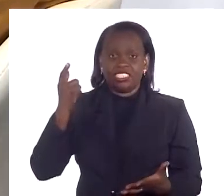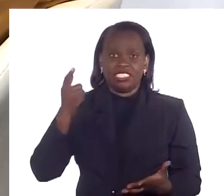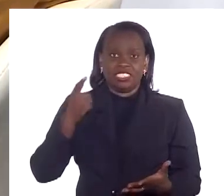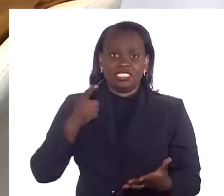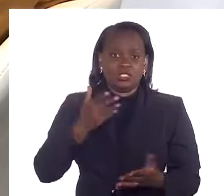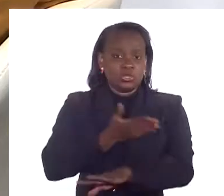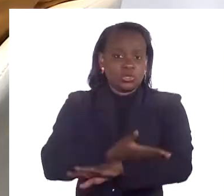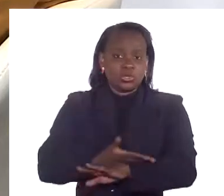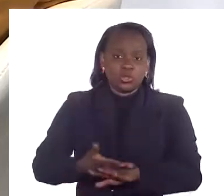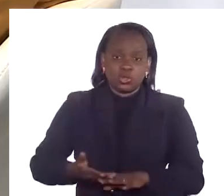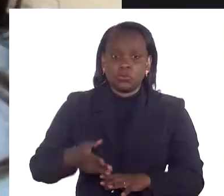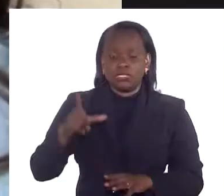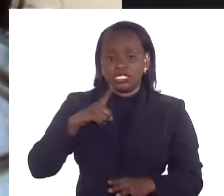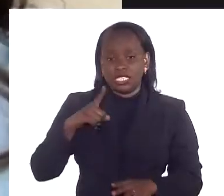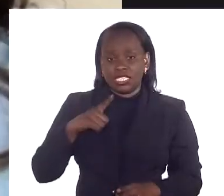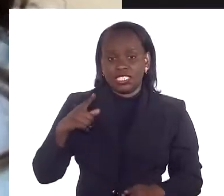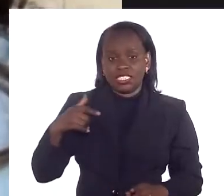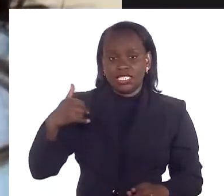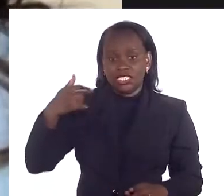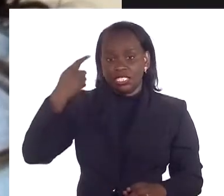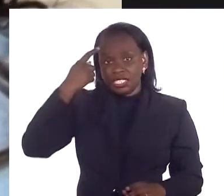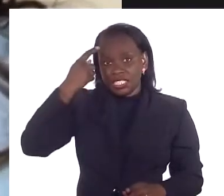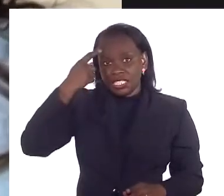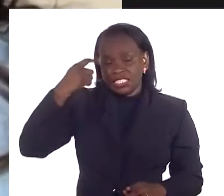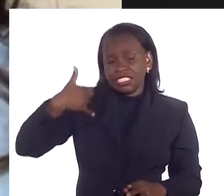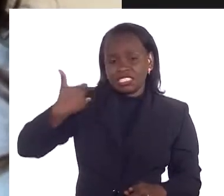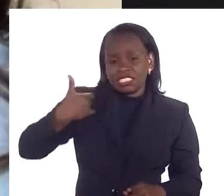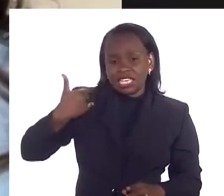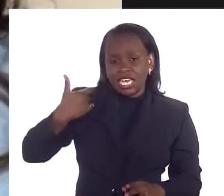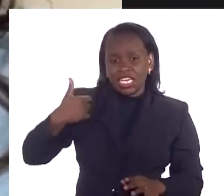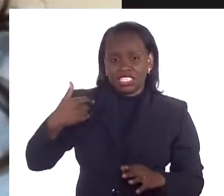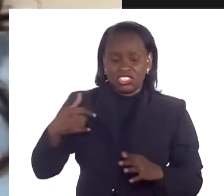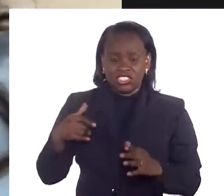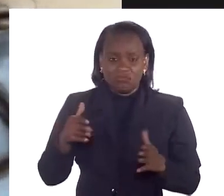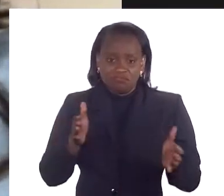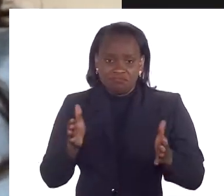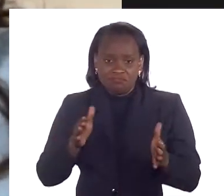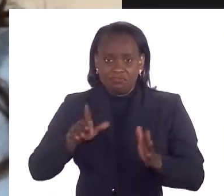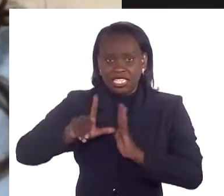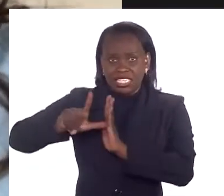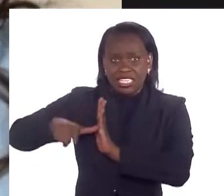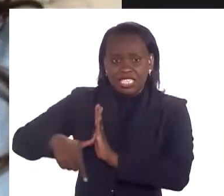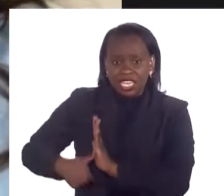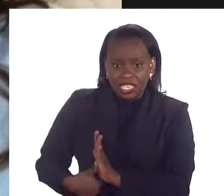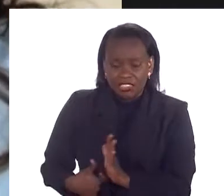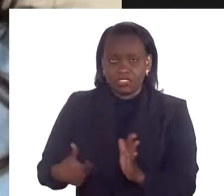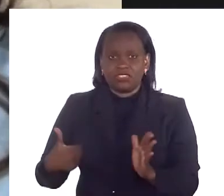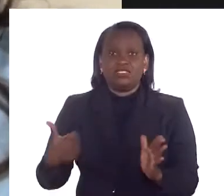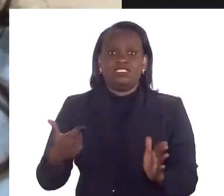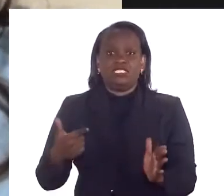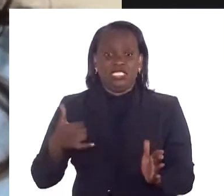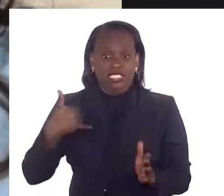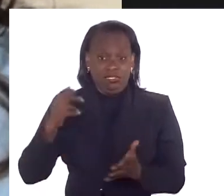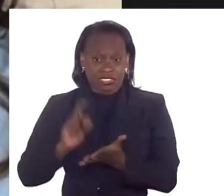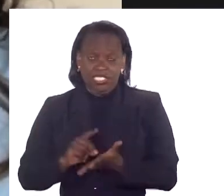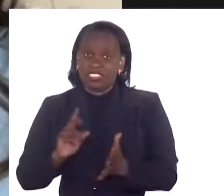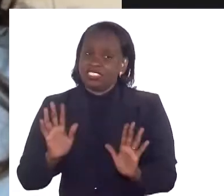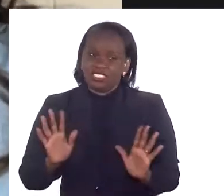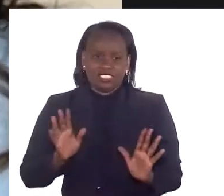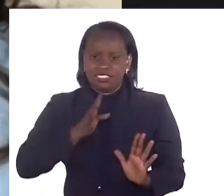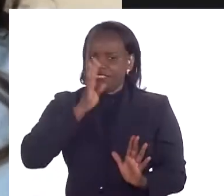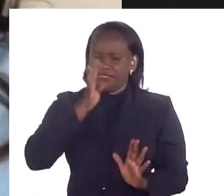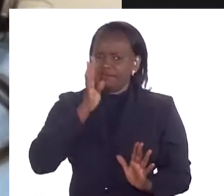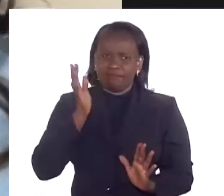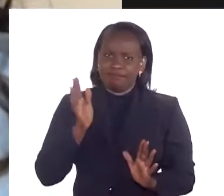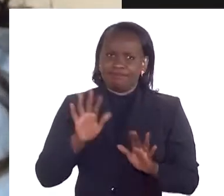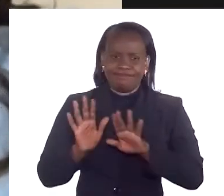intelectual, normalmente elas apresentam uma idade cronológica aquém da idade que elas apresentam, realmente